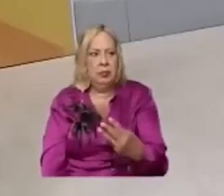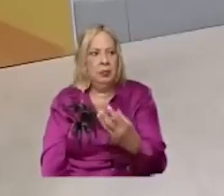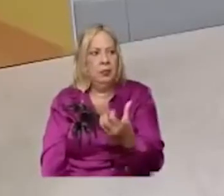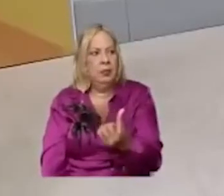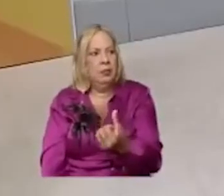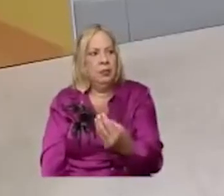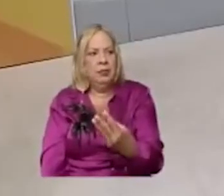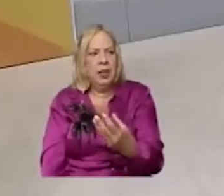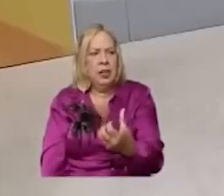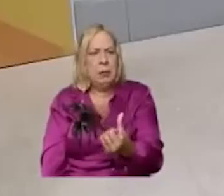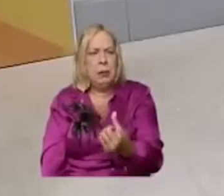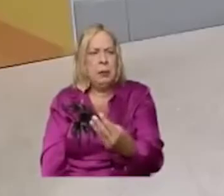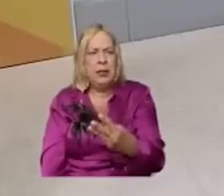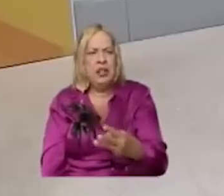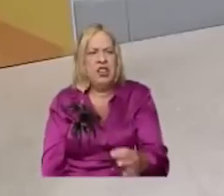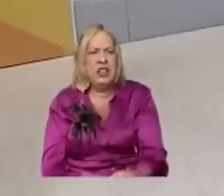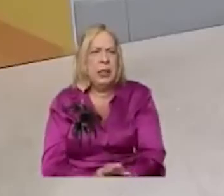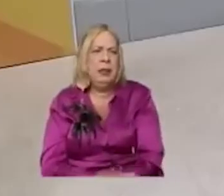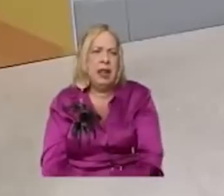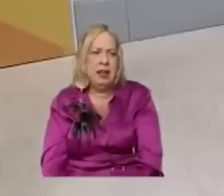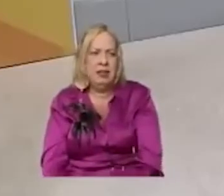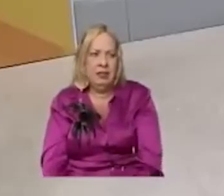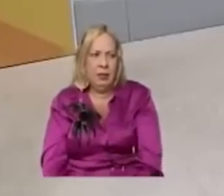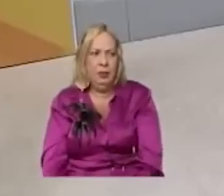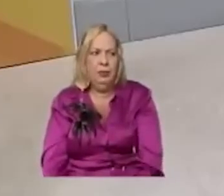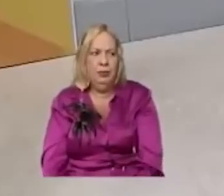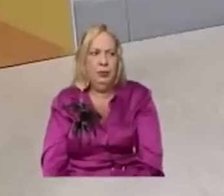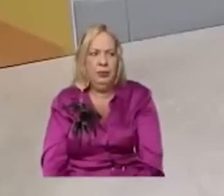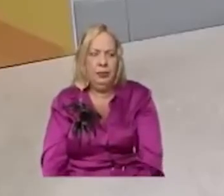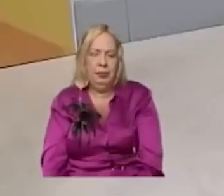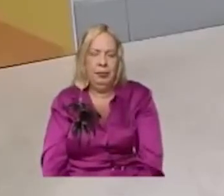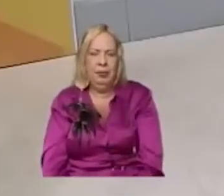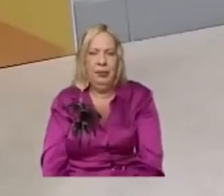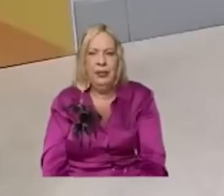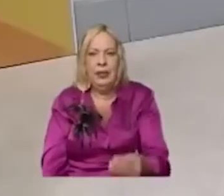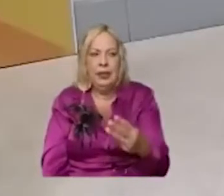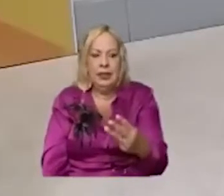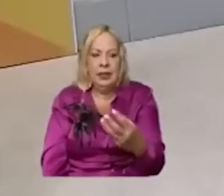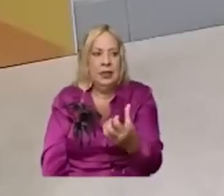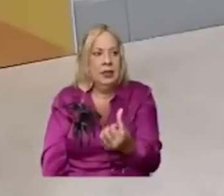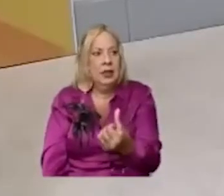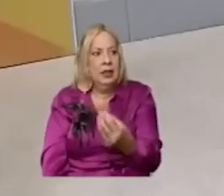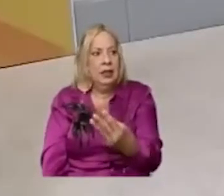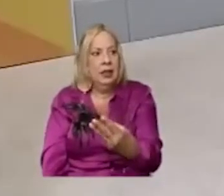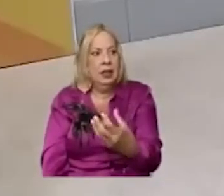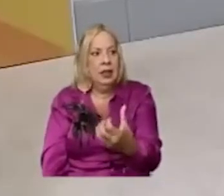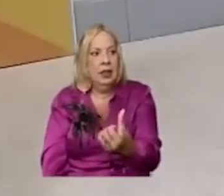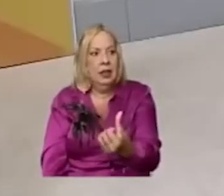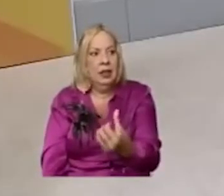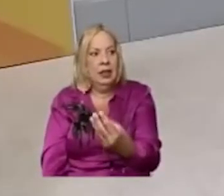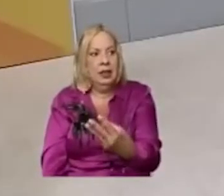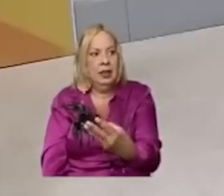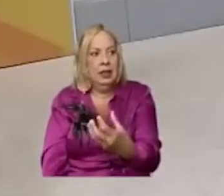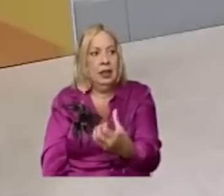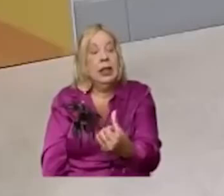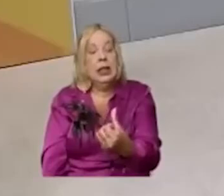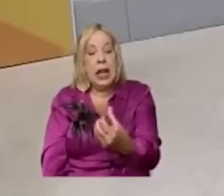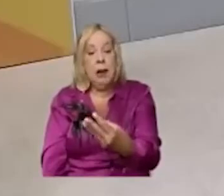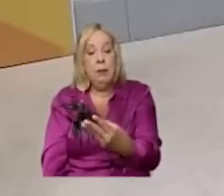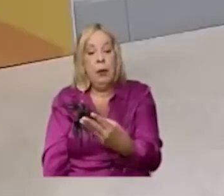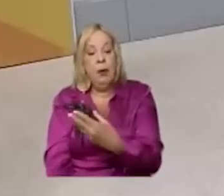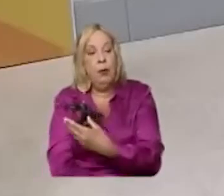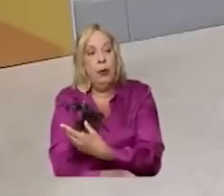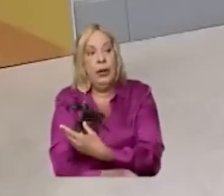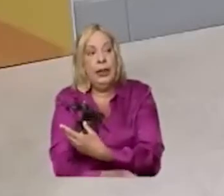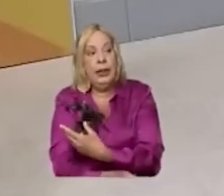na torcida por você aí de casa, 36 agora, 36, bem bolinha,